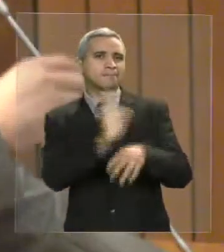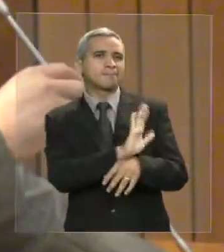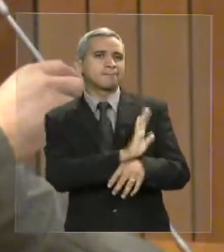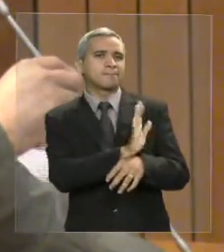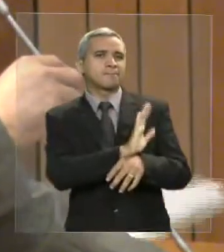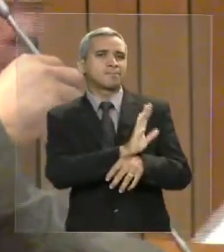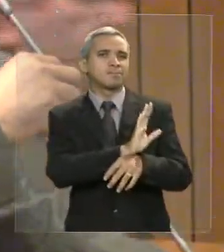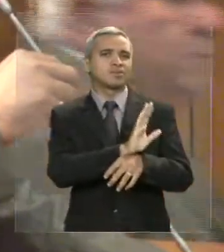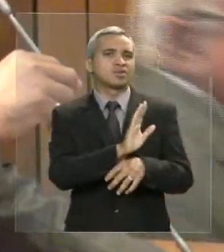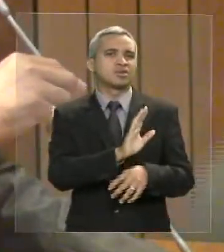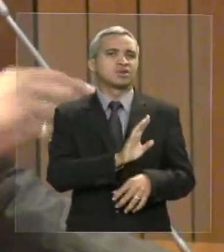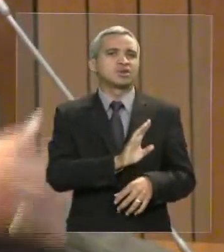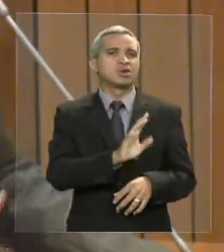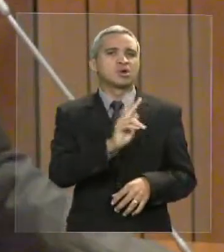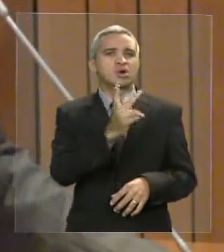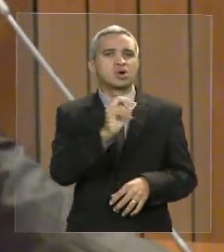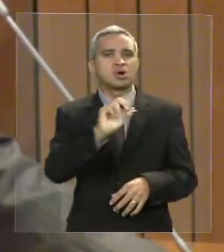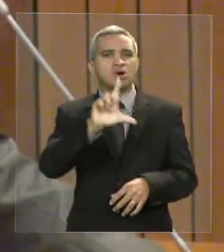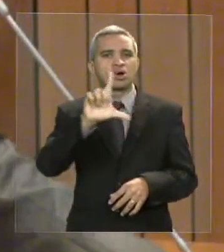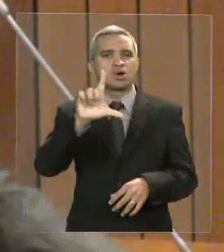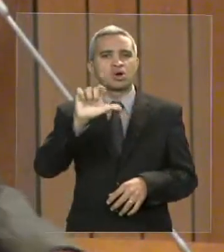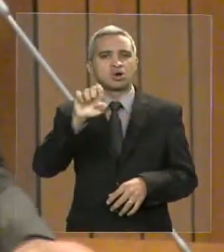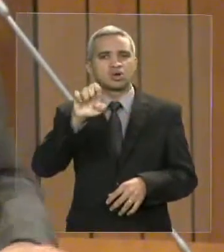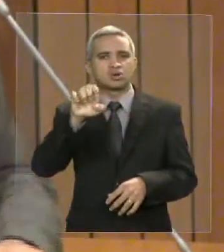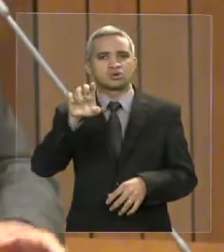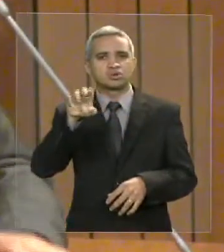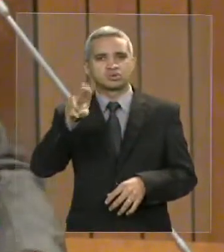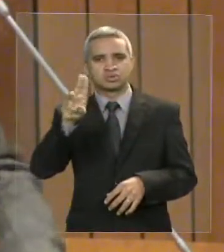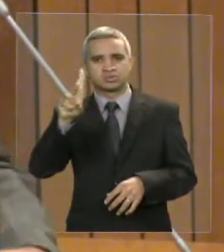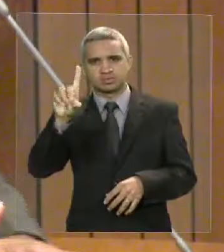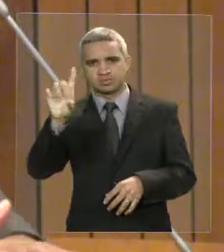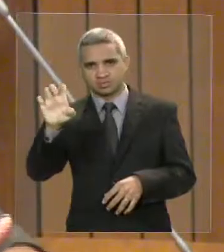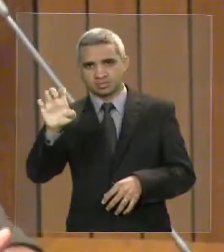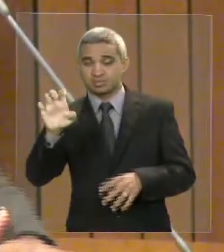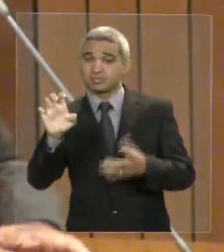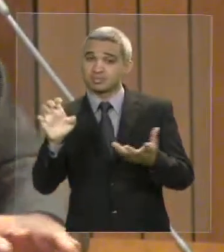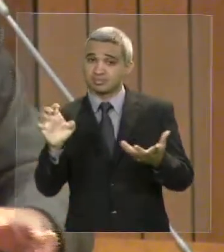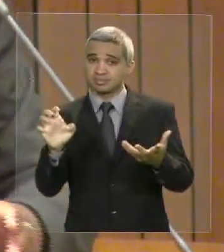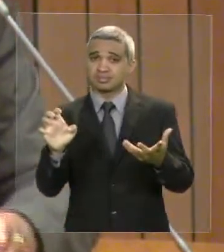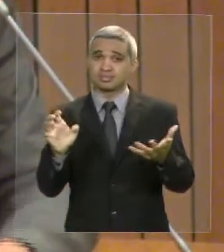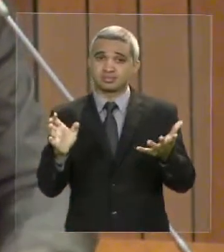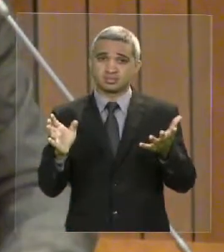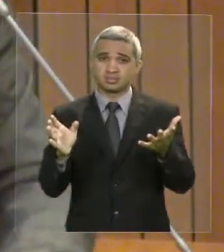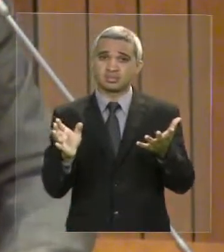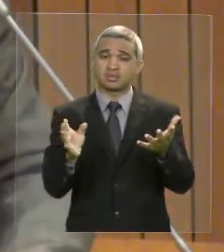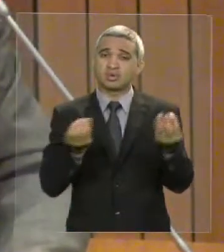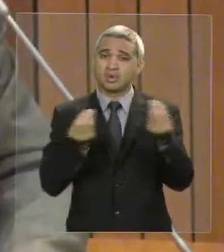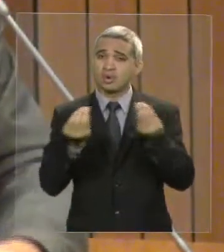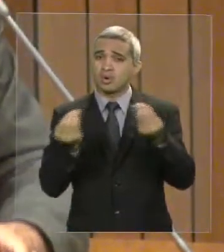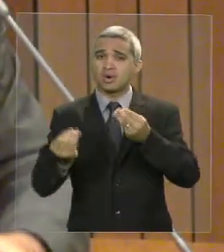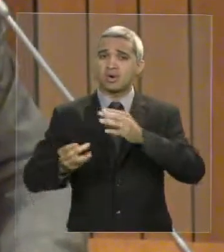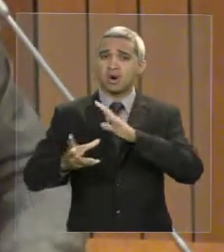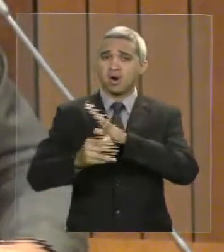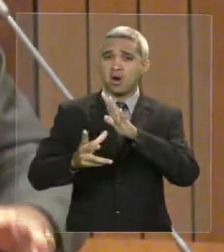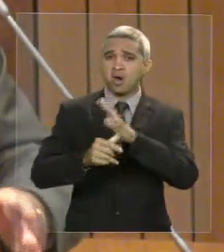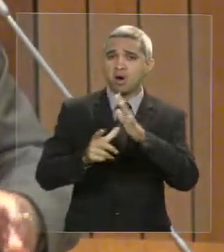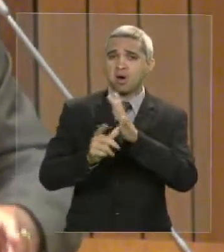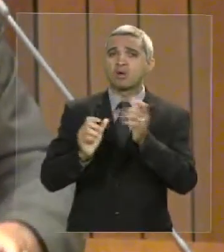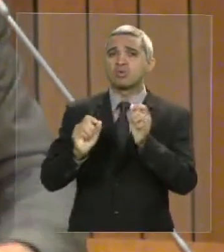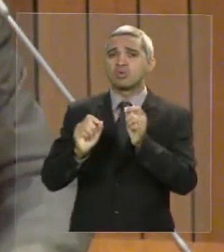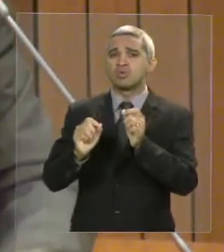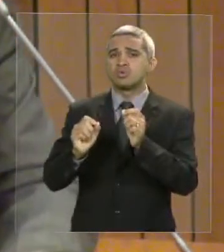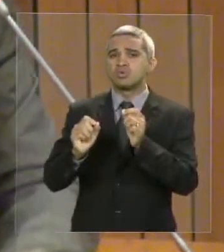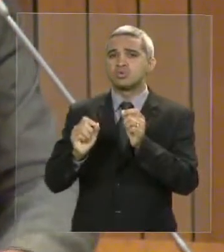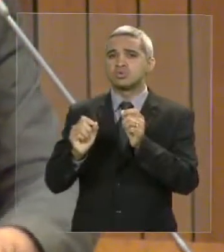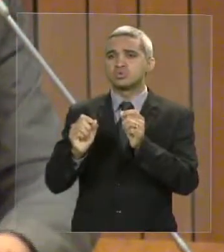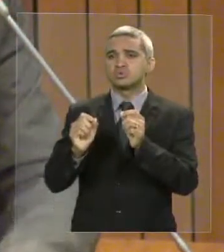armamentos que foram utilizados dos meliantes, pela forma que eles agiram, coagindo policiais